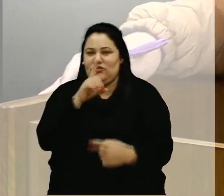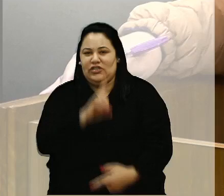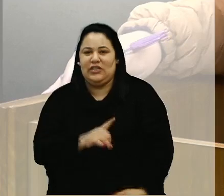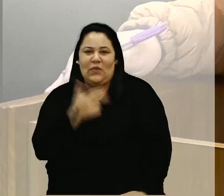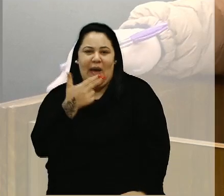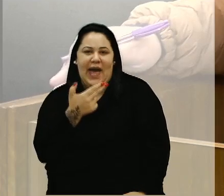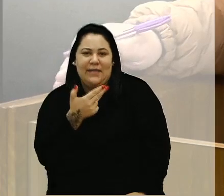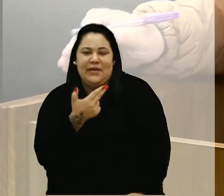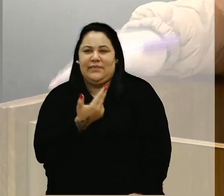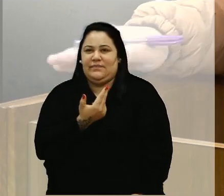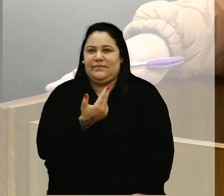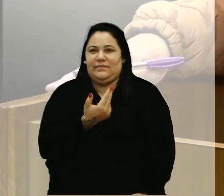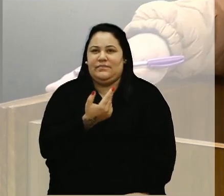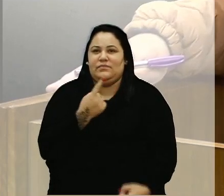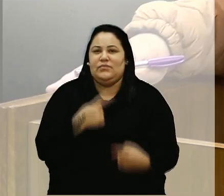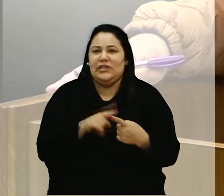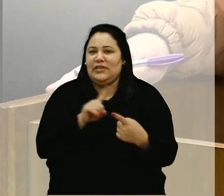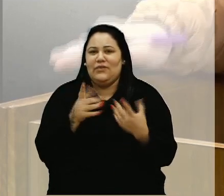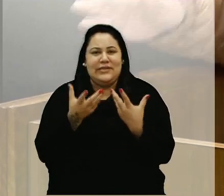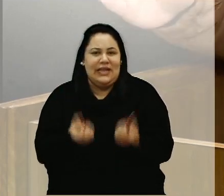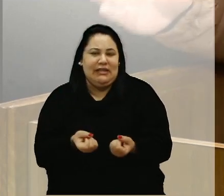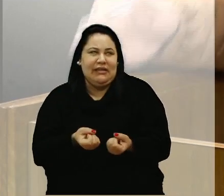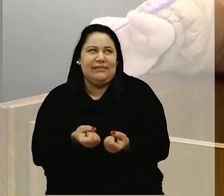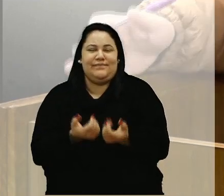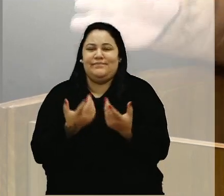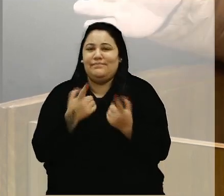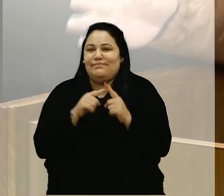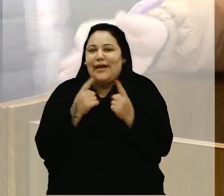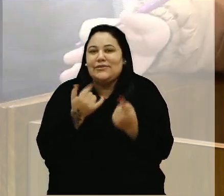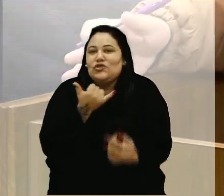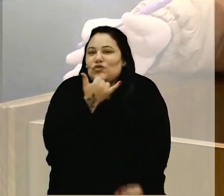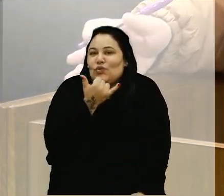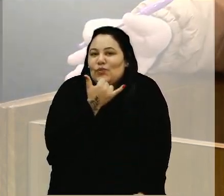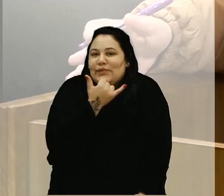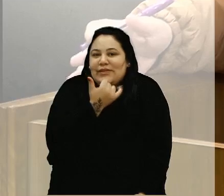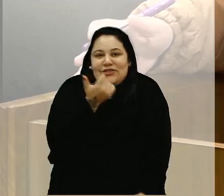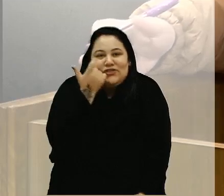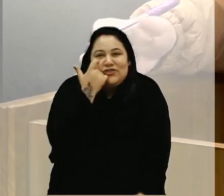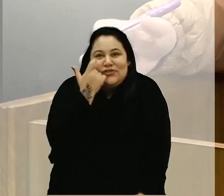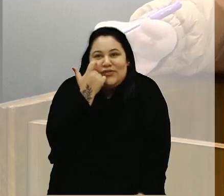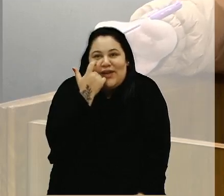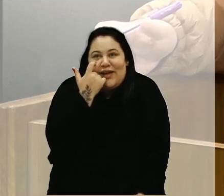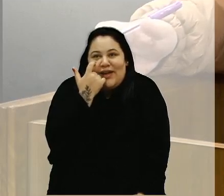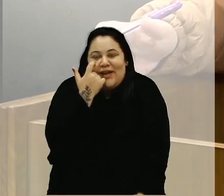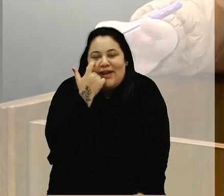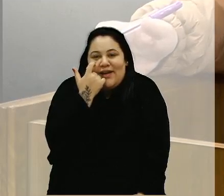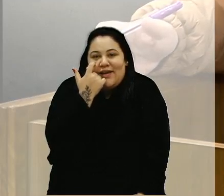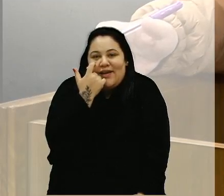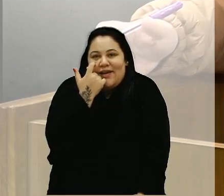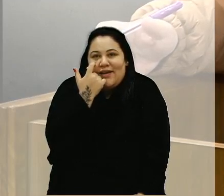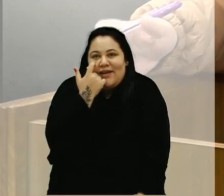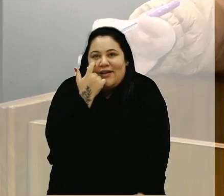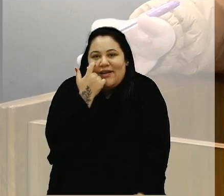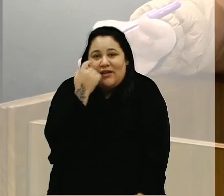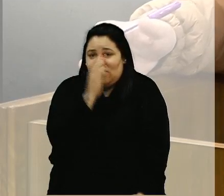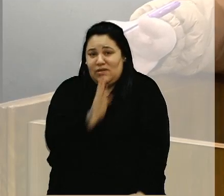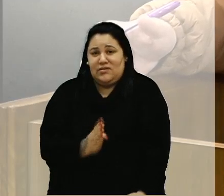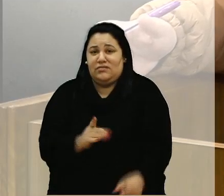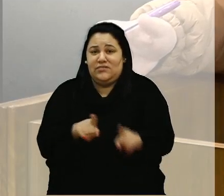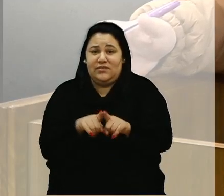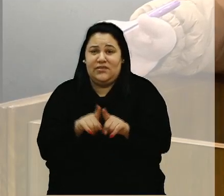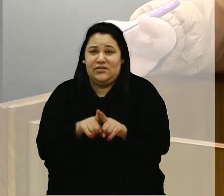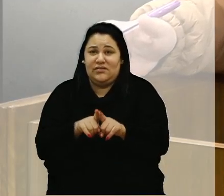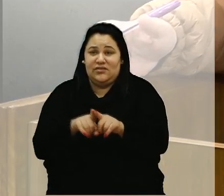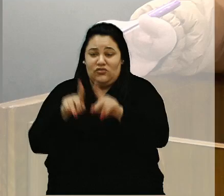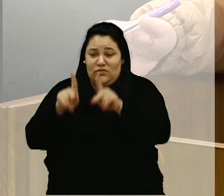intolerante. Mas me desculpa, a gente vê esses ataques, inclusive em rede nacional, de pessoas